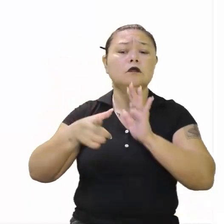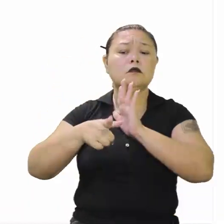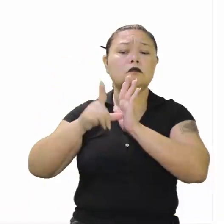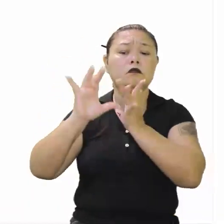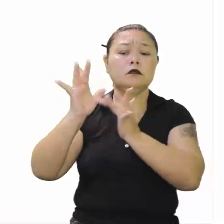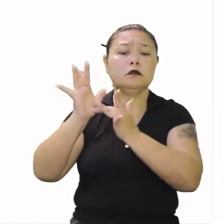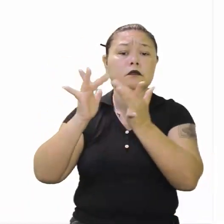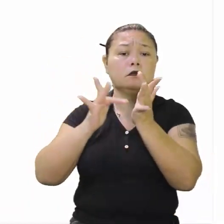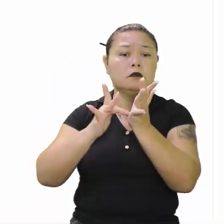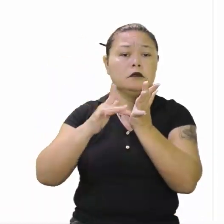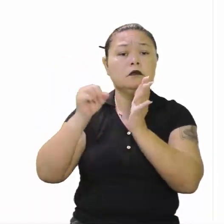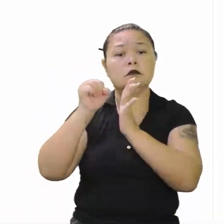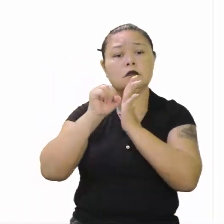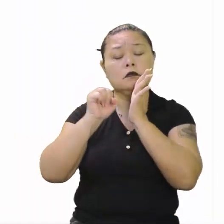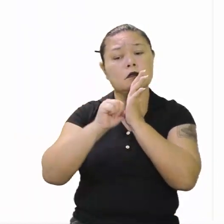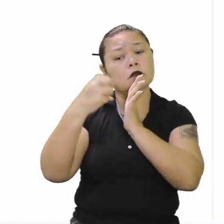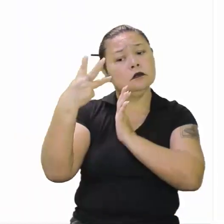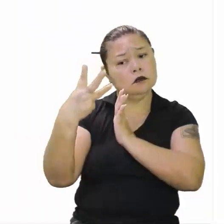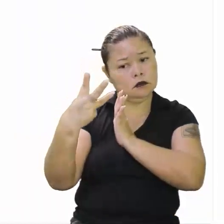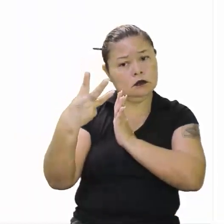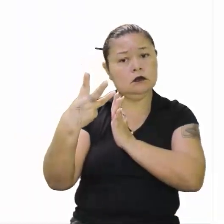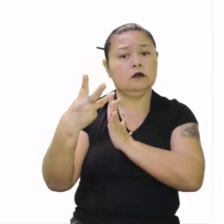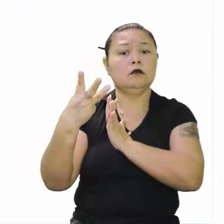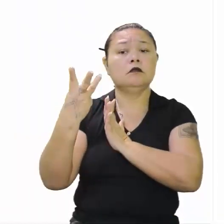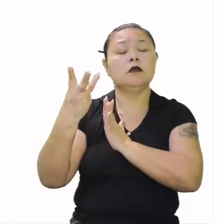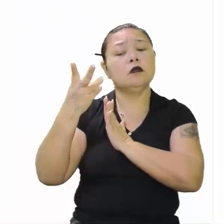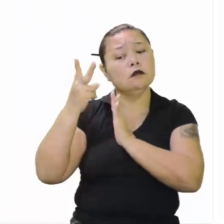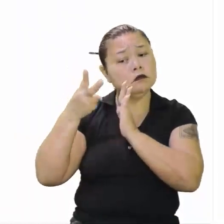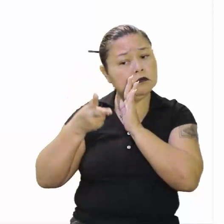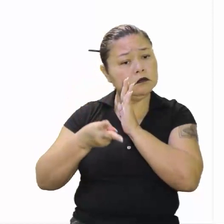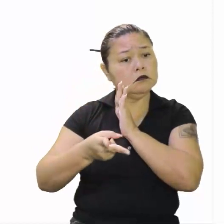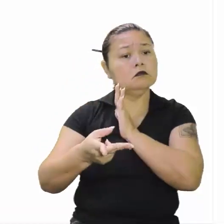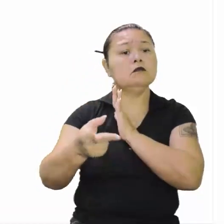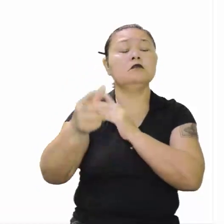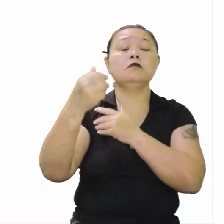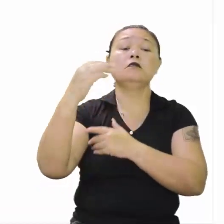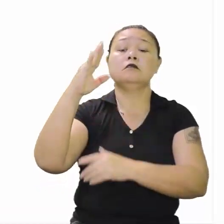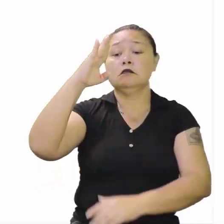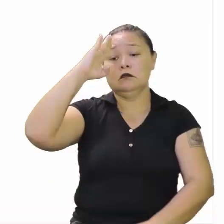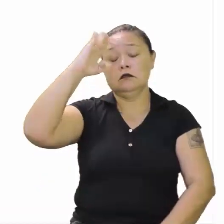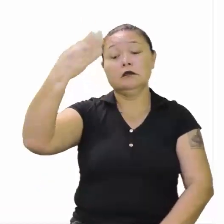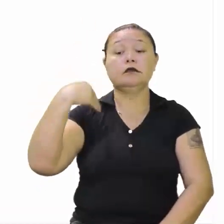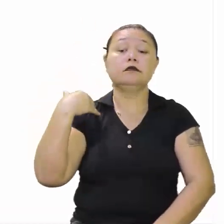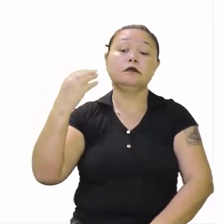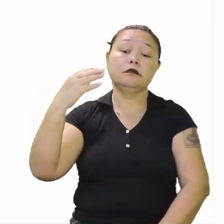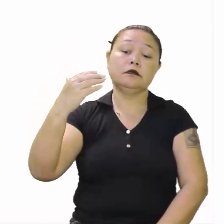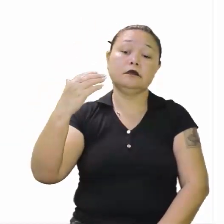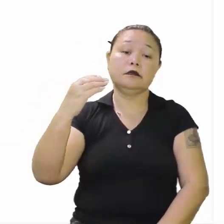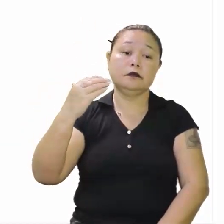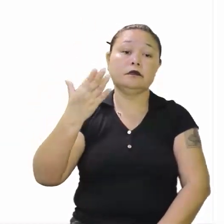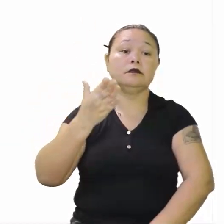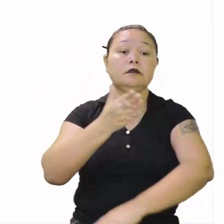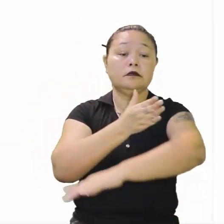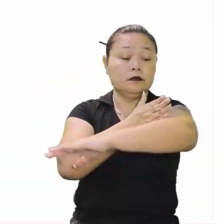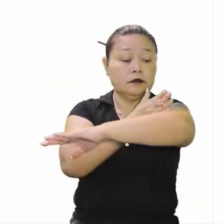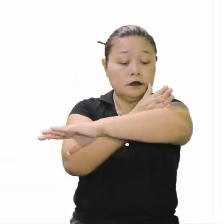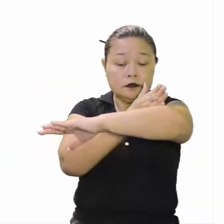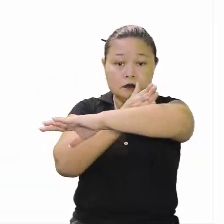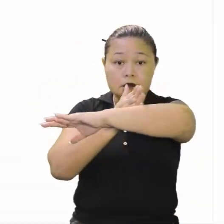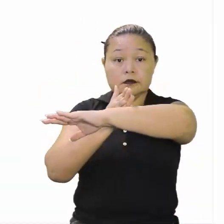a principal ciência da Idade Média, nos séculos V a XV.